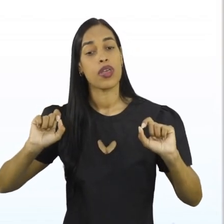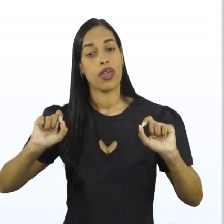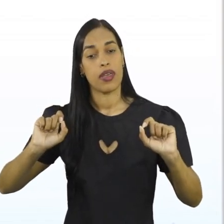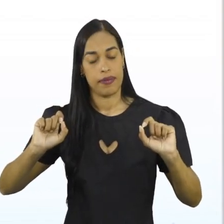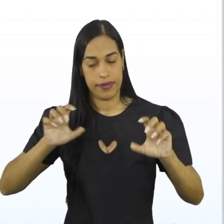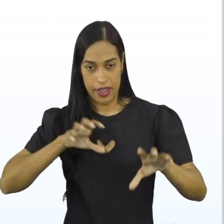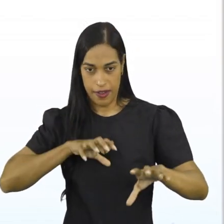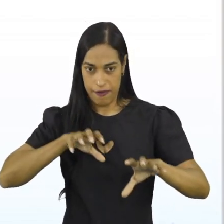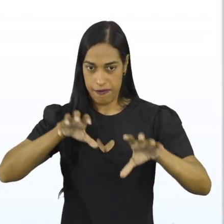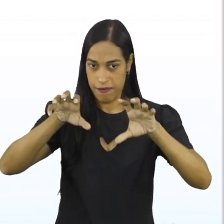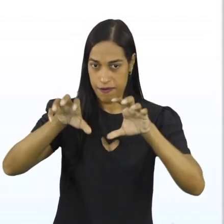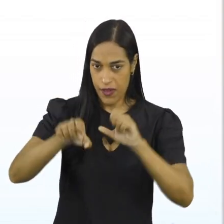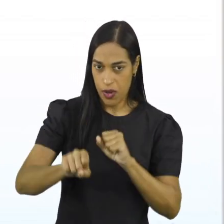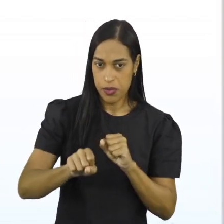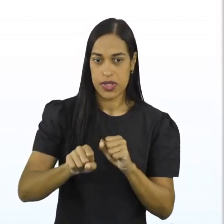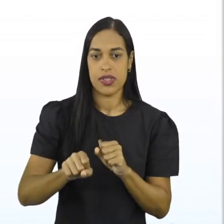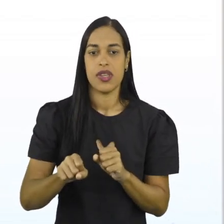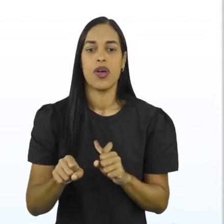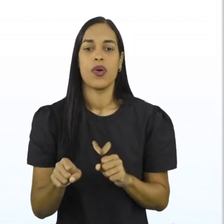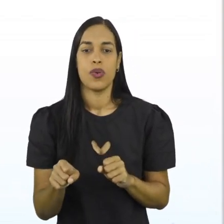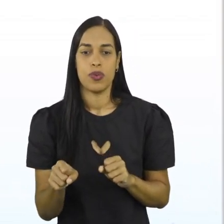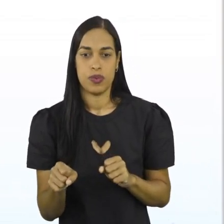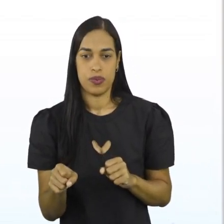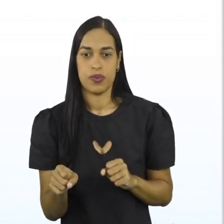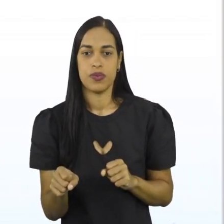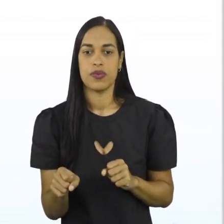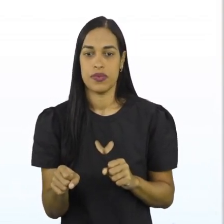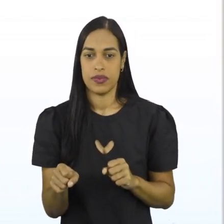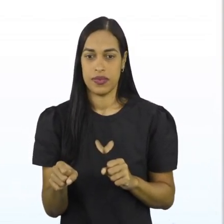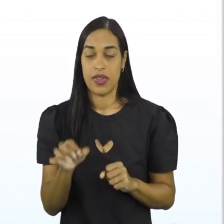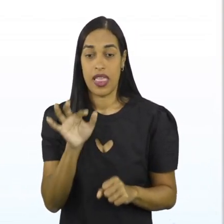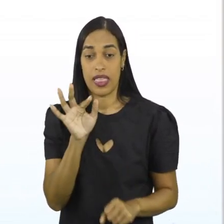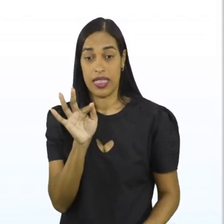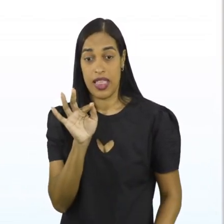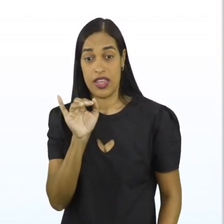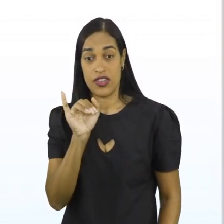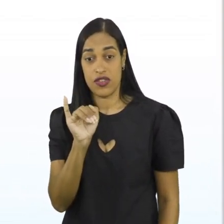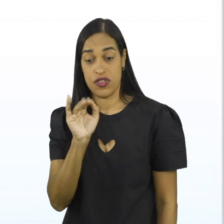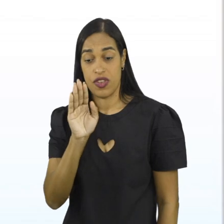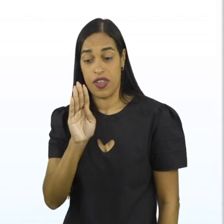olhe, pela formação das fibras